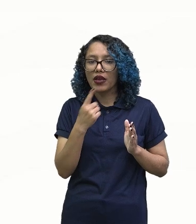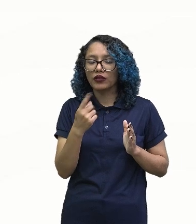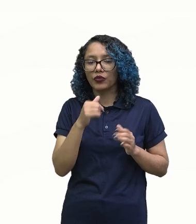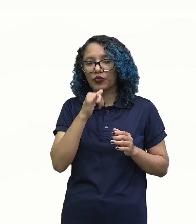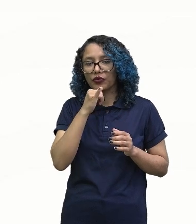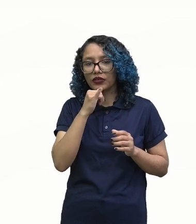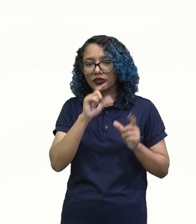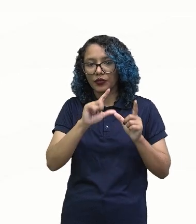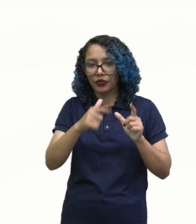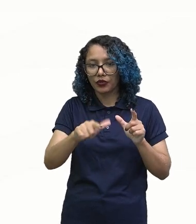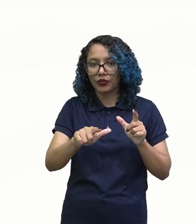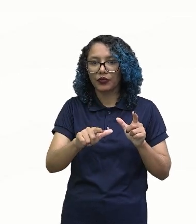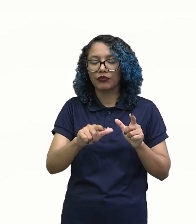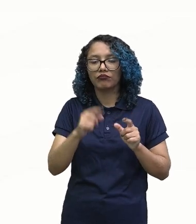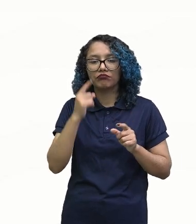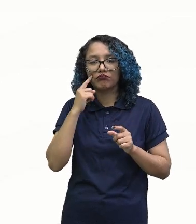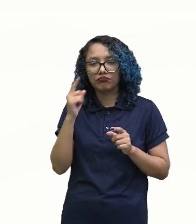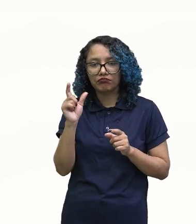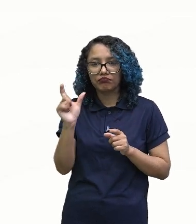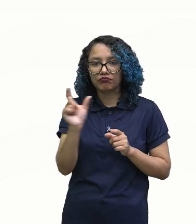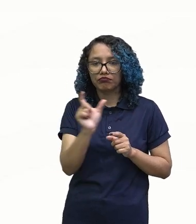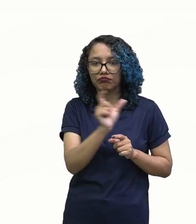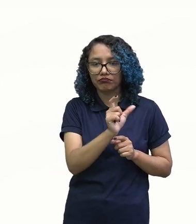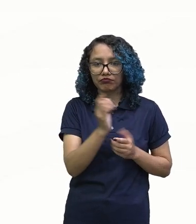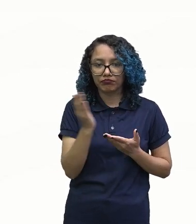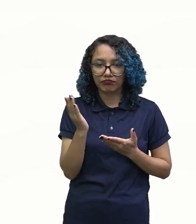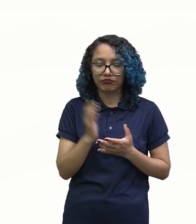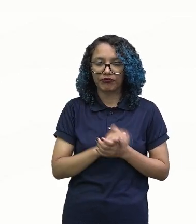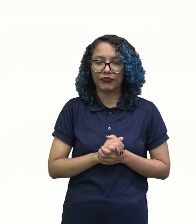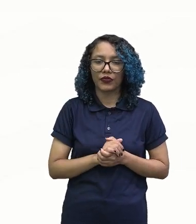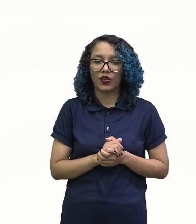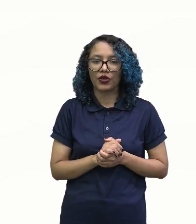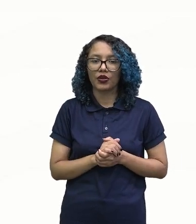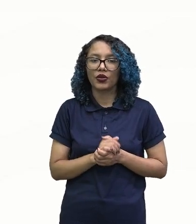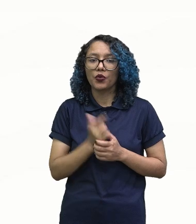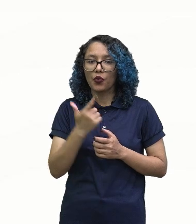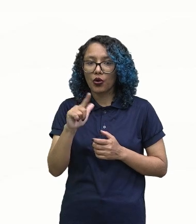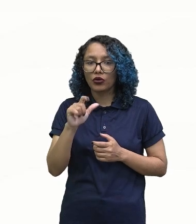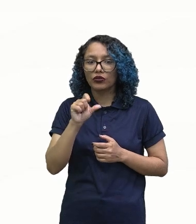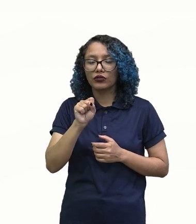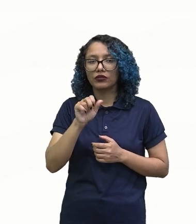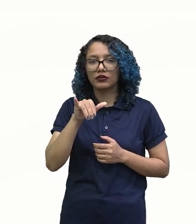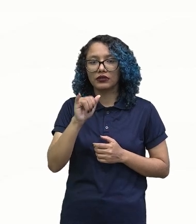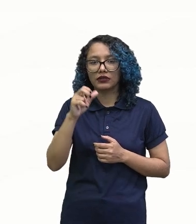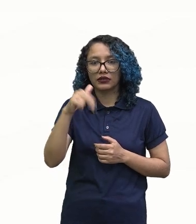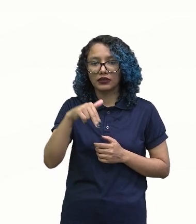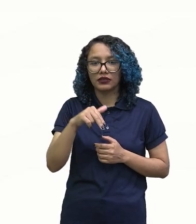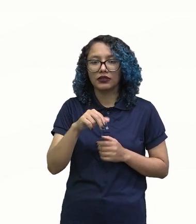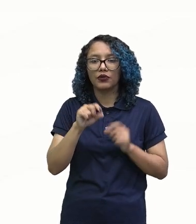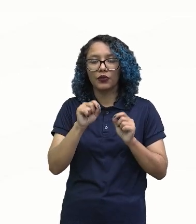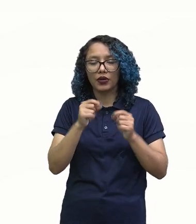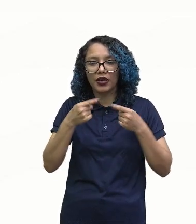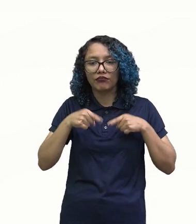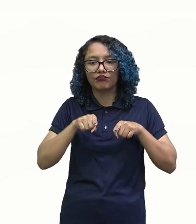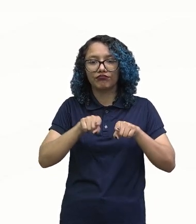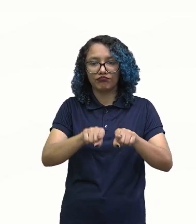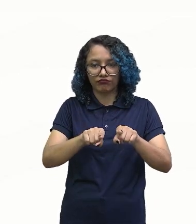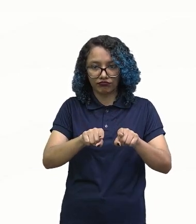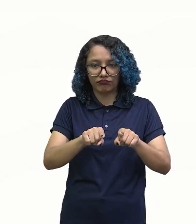paradoxo, paranormal e paramédico. E o sim, que dá a ideia de simultaneidade e